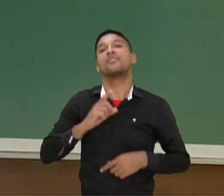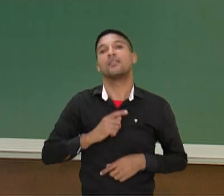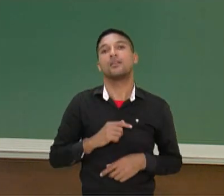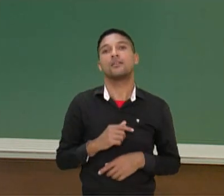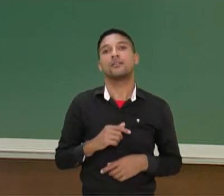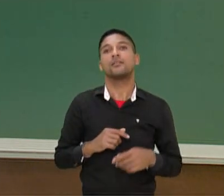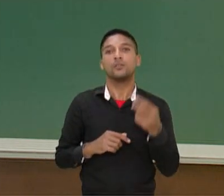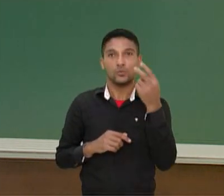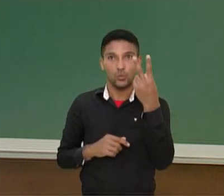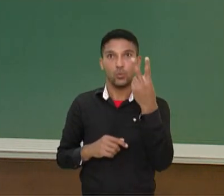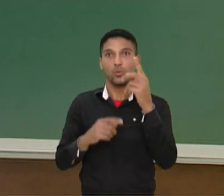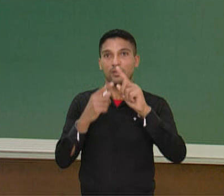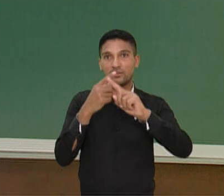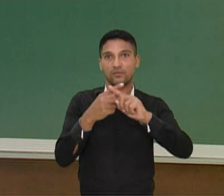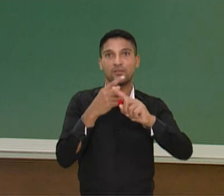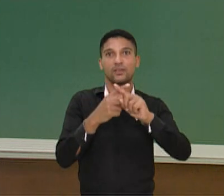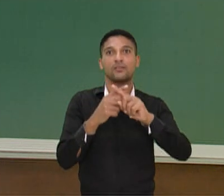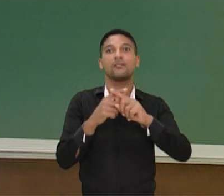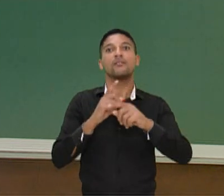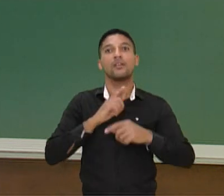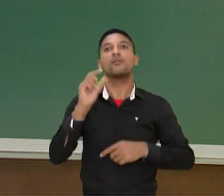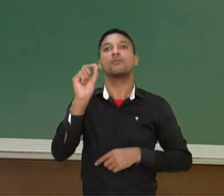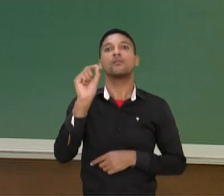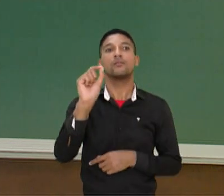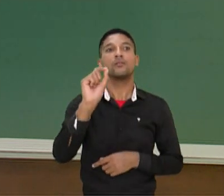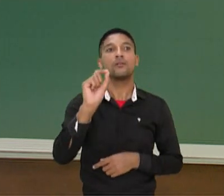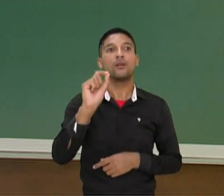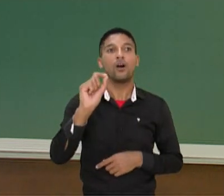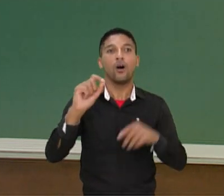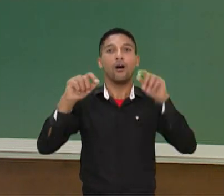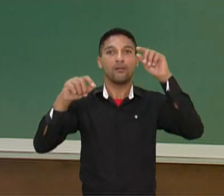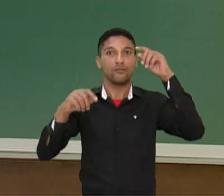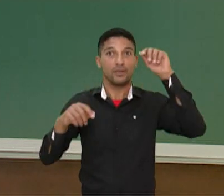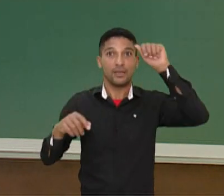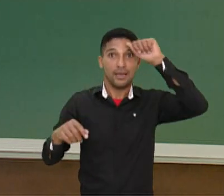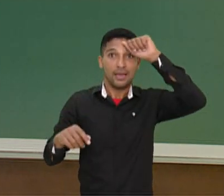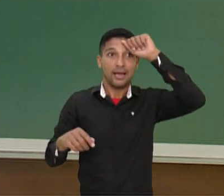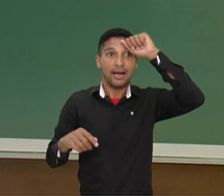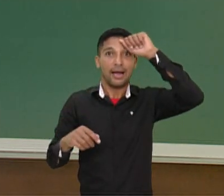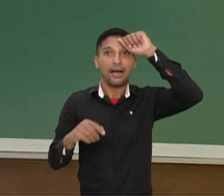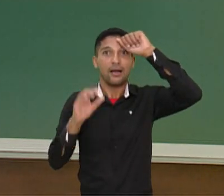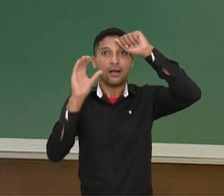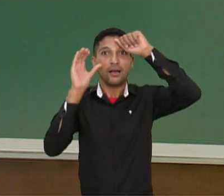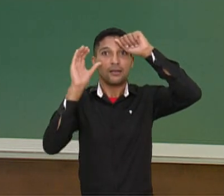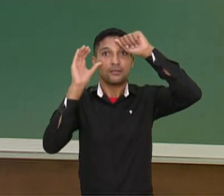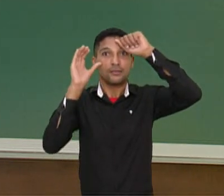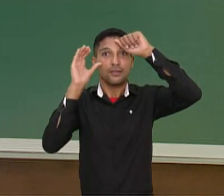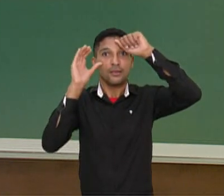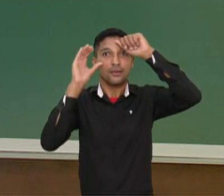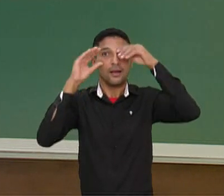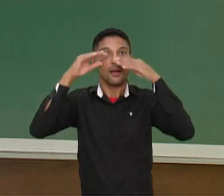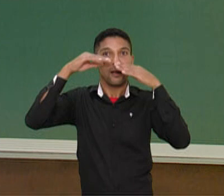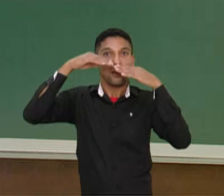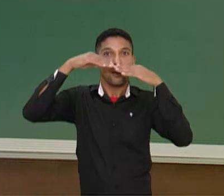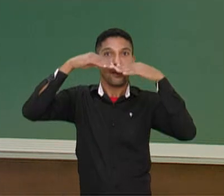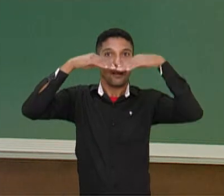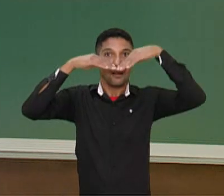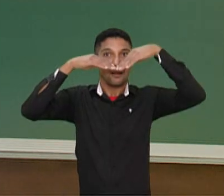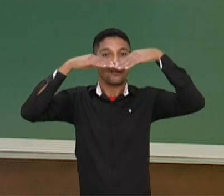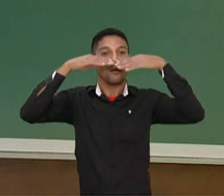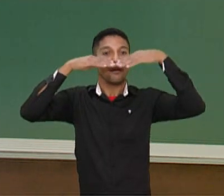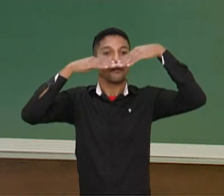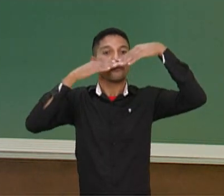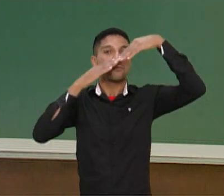a mesma. Ó, saindo do vértice A, chegando no vértice C, eu tenho uma diagonal. Só que eu